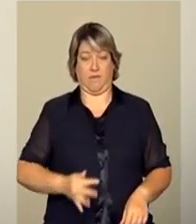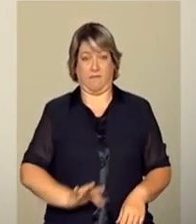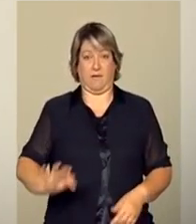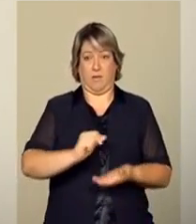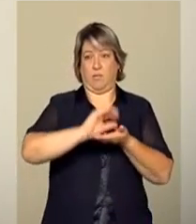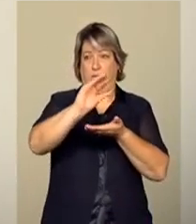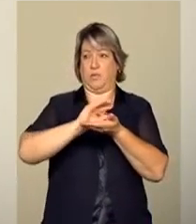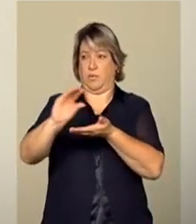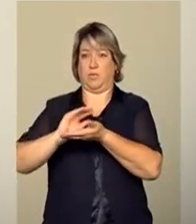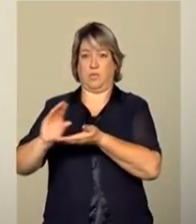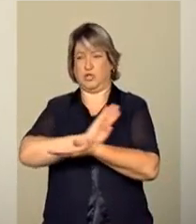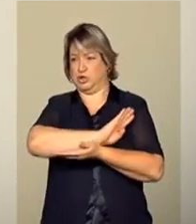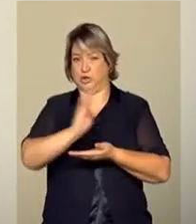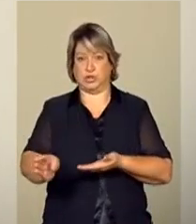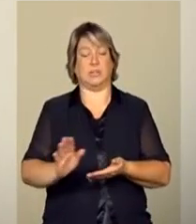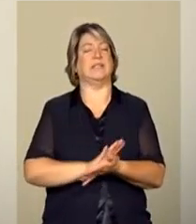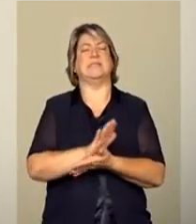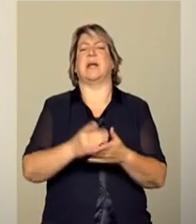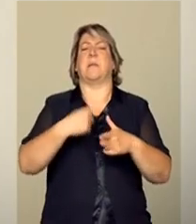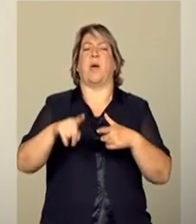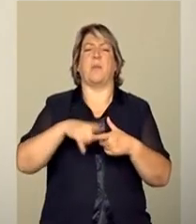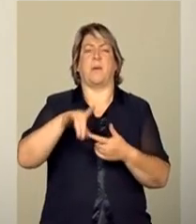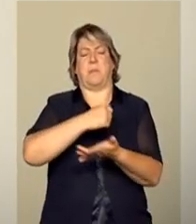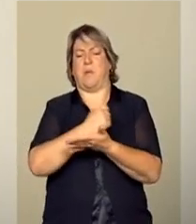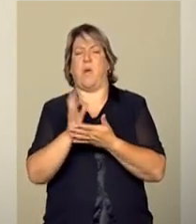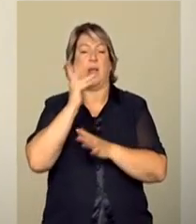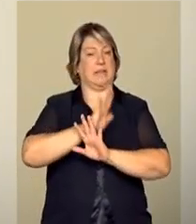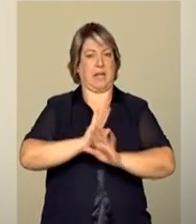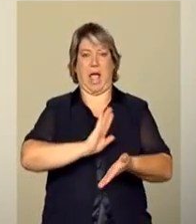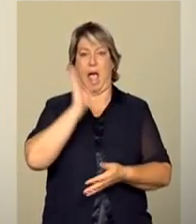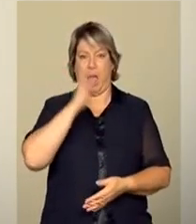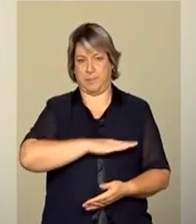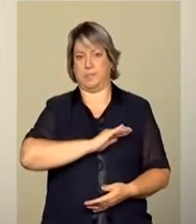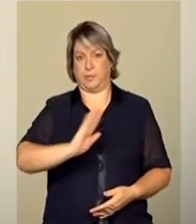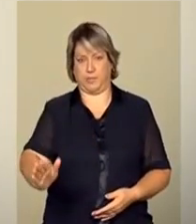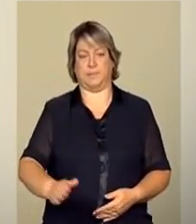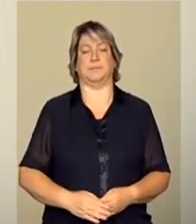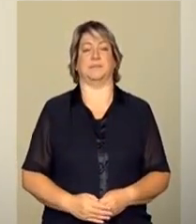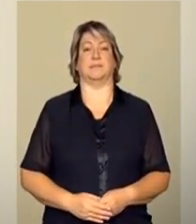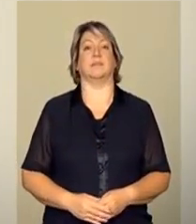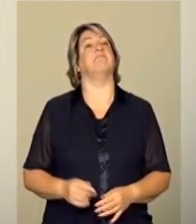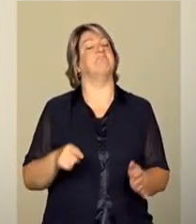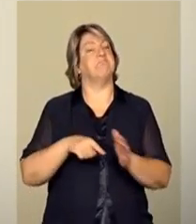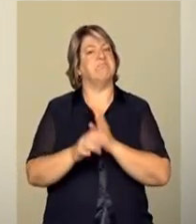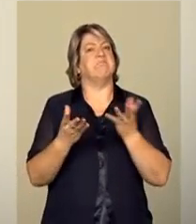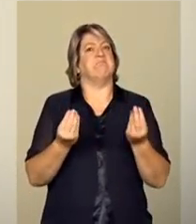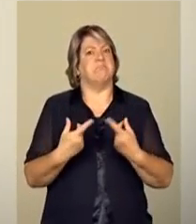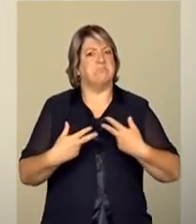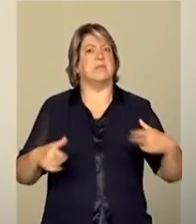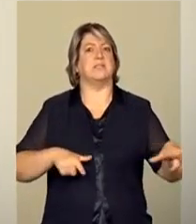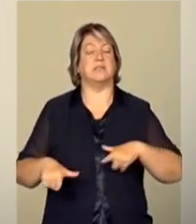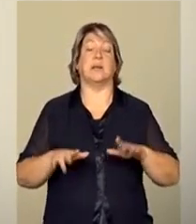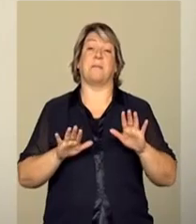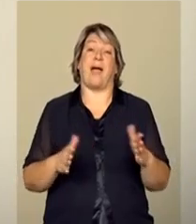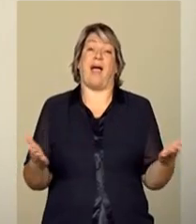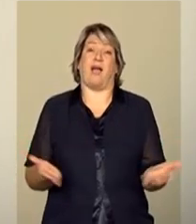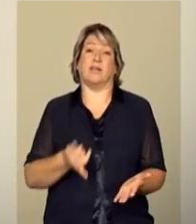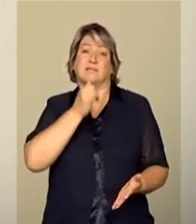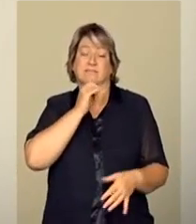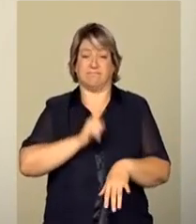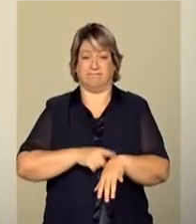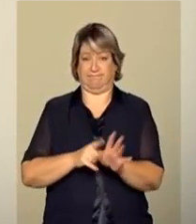pros Estados sem maiores problemas ou exigências nossa presidenta são realmente muitas ações mas agora infelizmente o